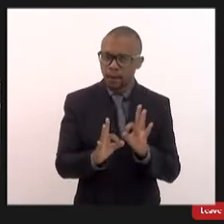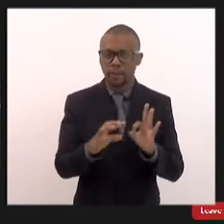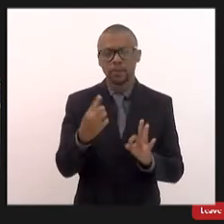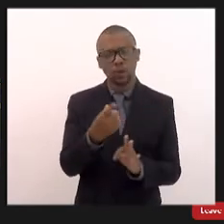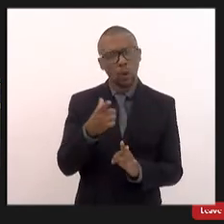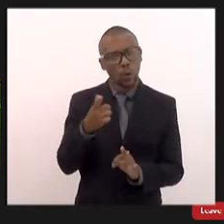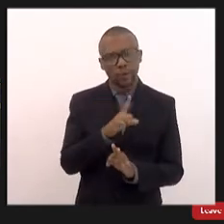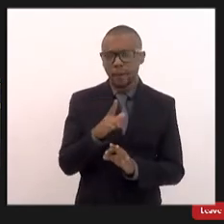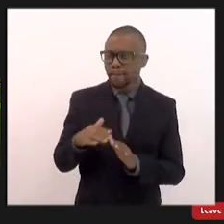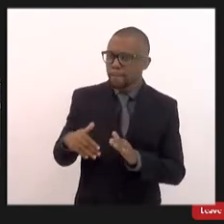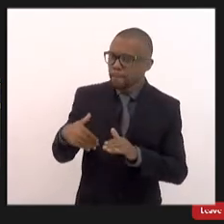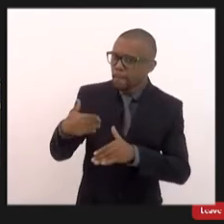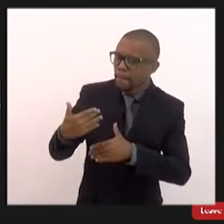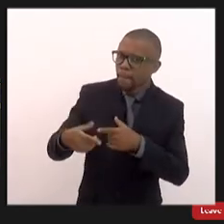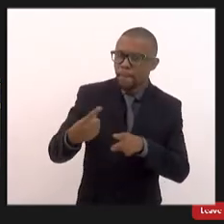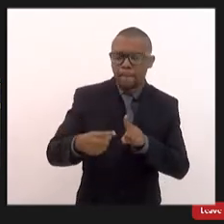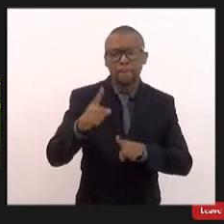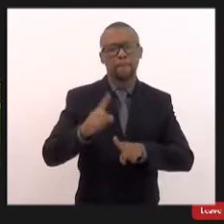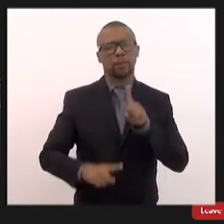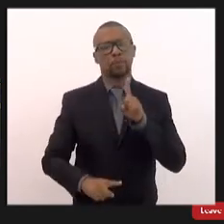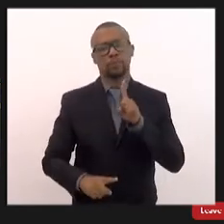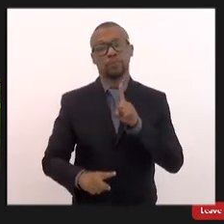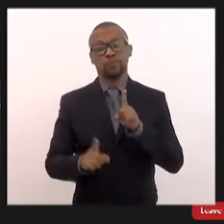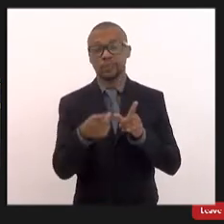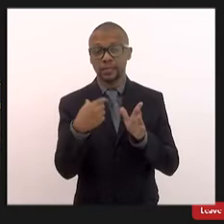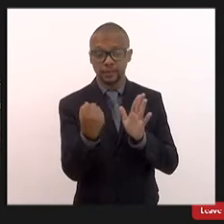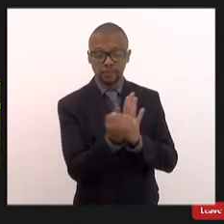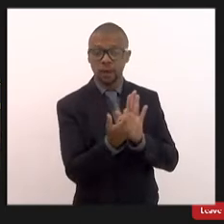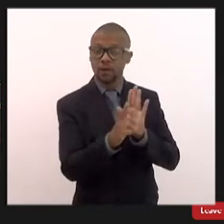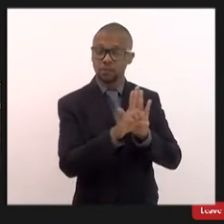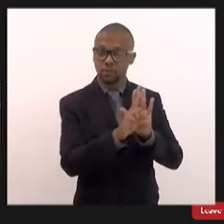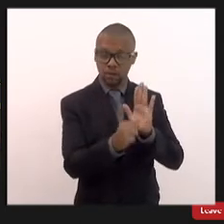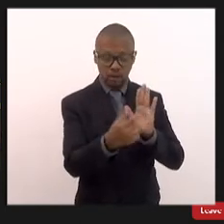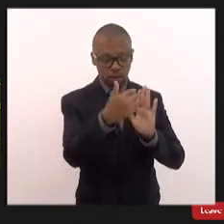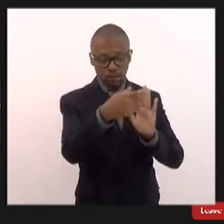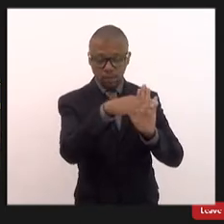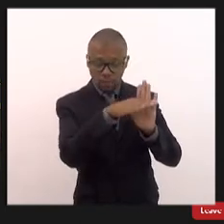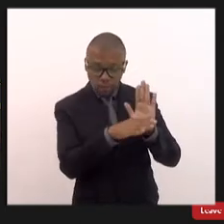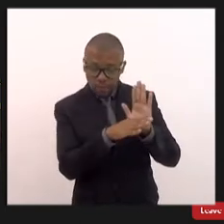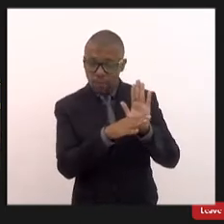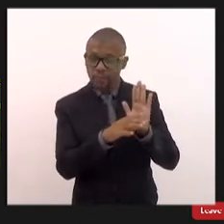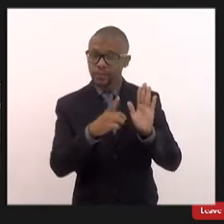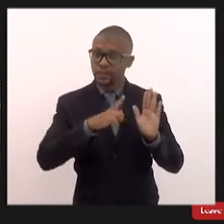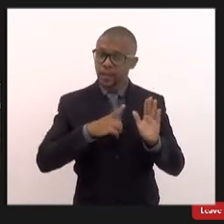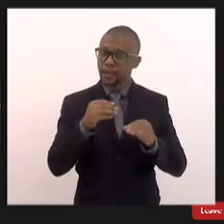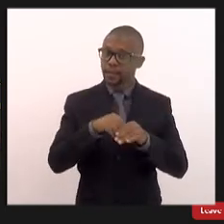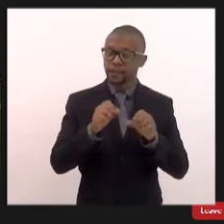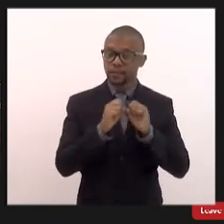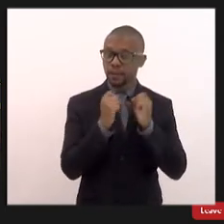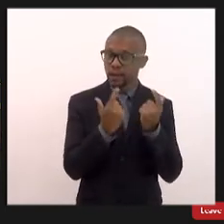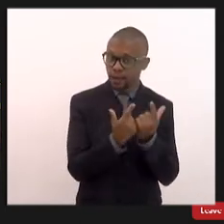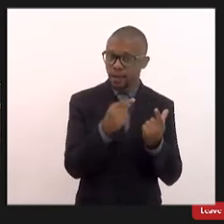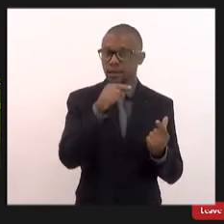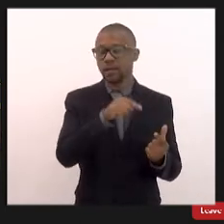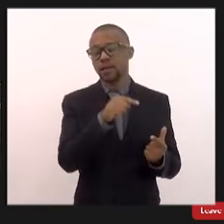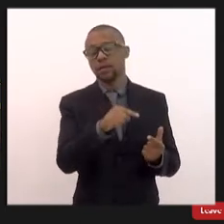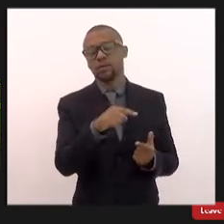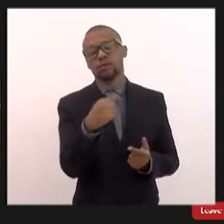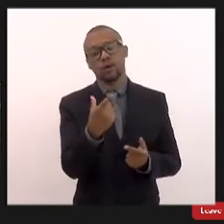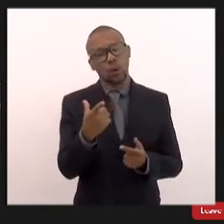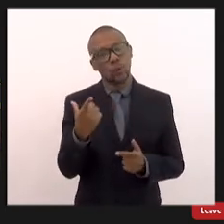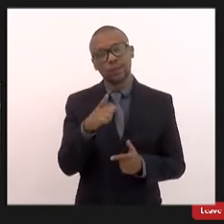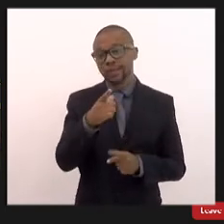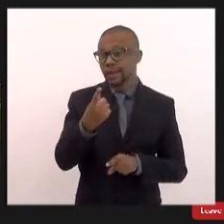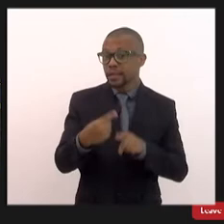mais. E esses marcos legais da economia solidária que a gente precisa aprovar na Alerj transformam cada vez mais em políticas públicas que,